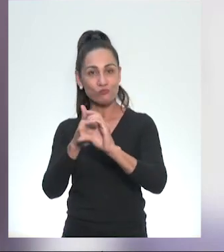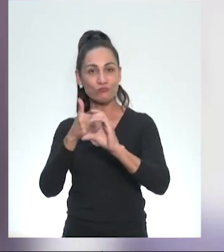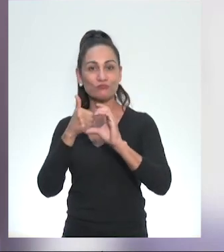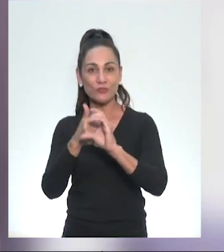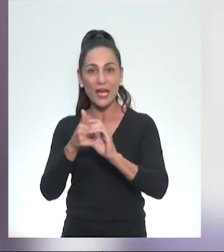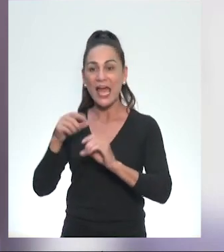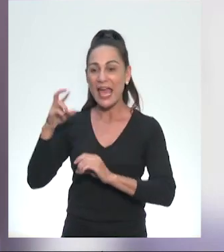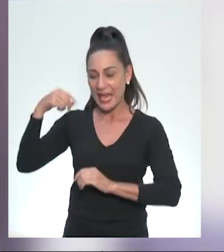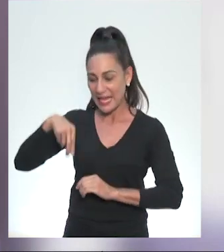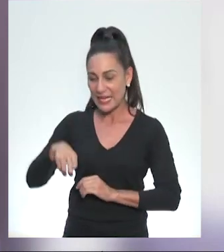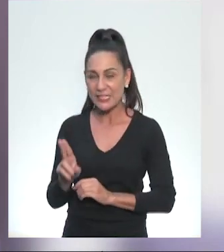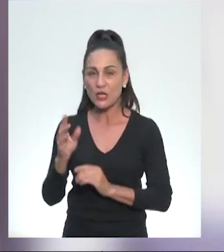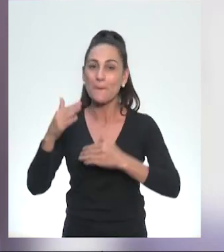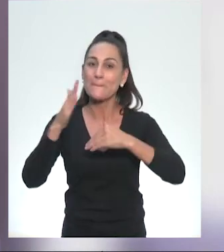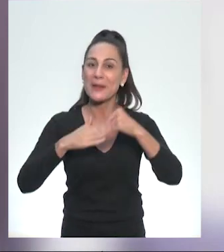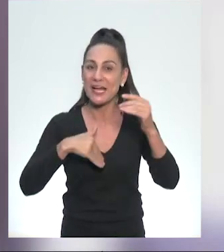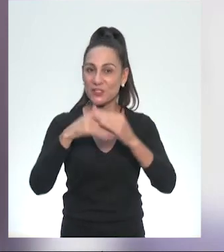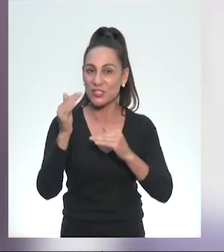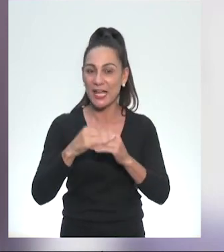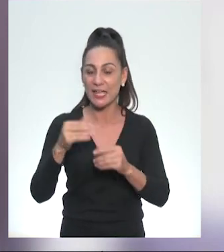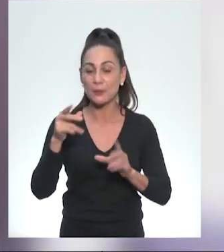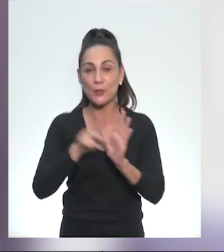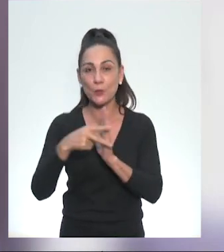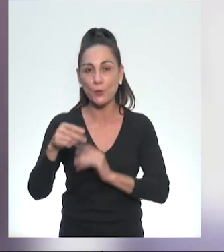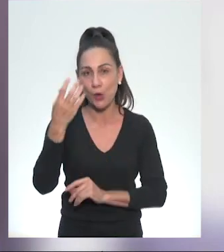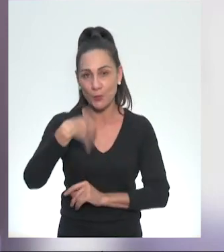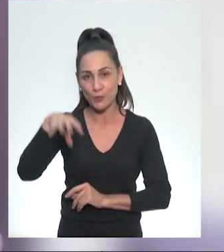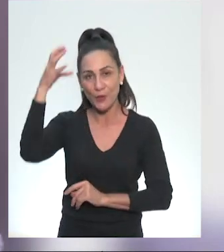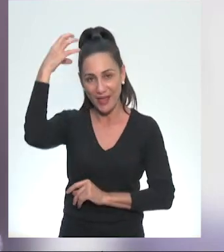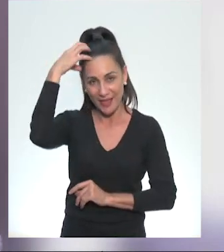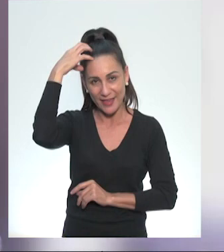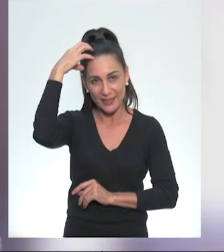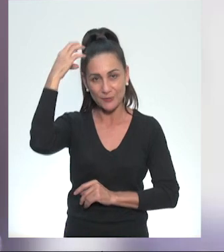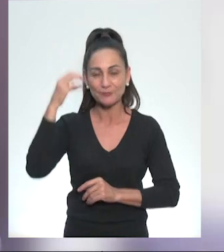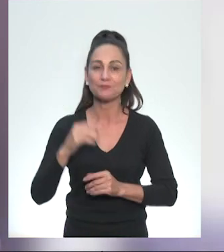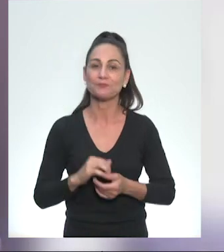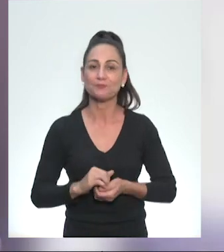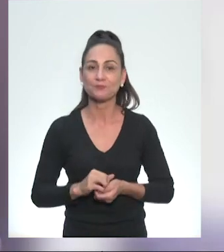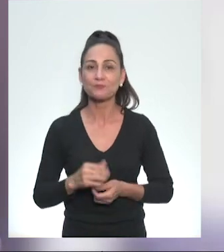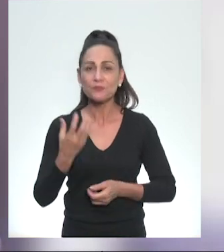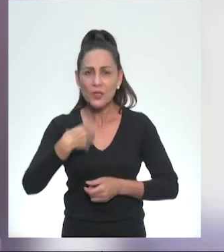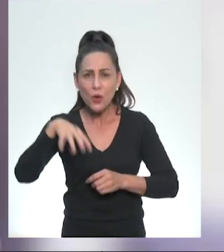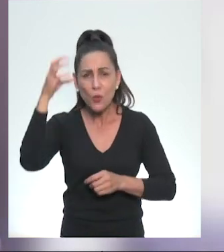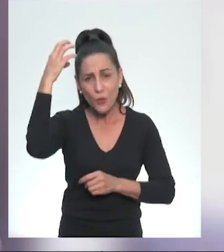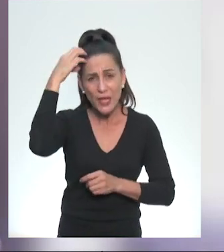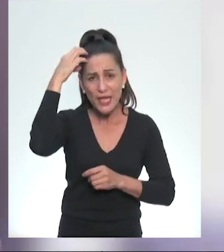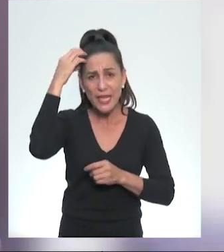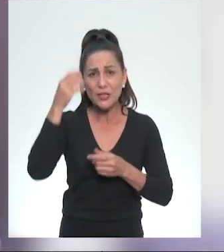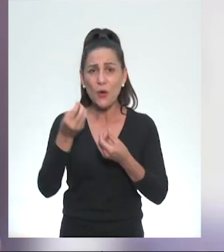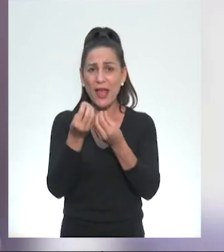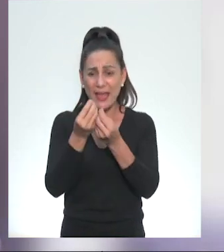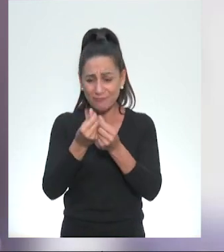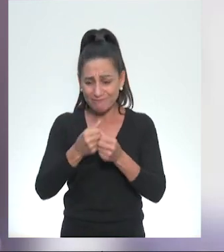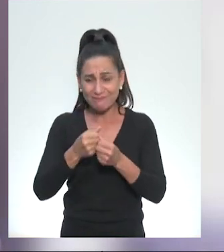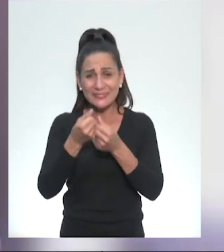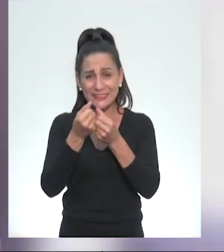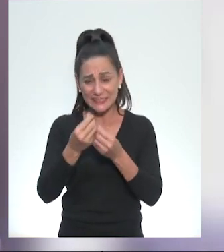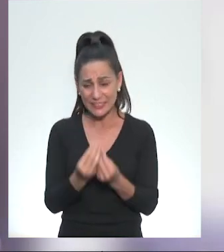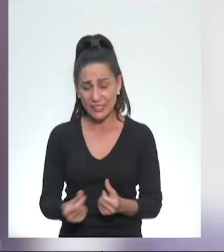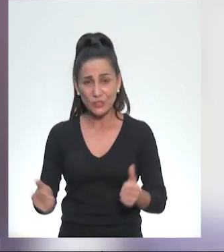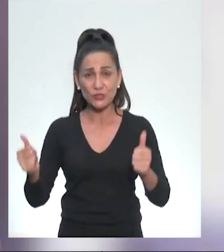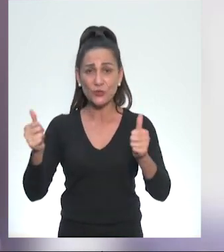religião praticada aí pelo reino, né? O reino, ele é derrubado pelos britânicos